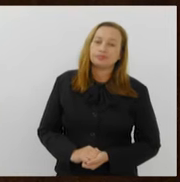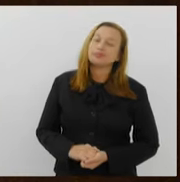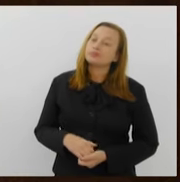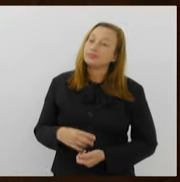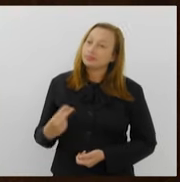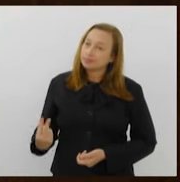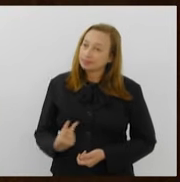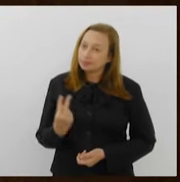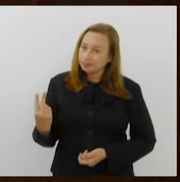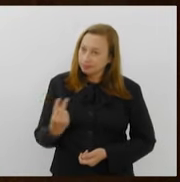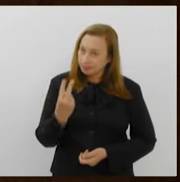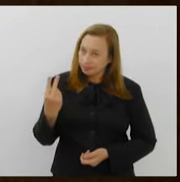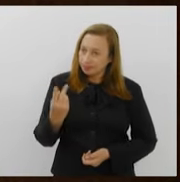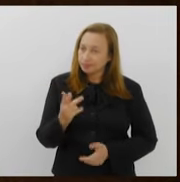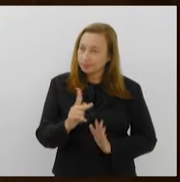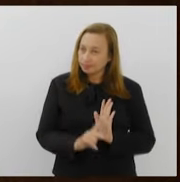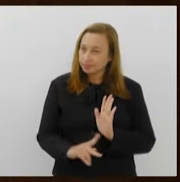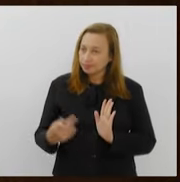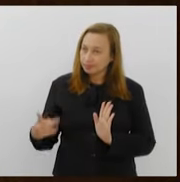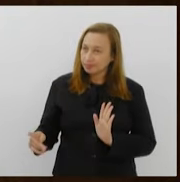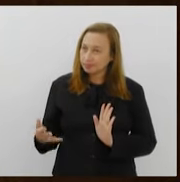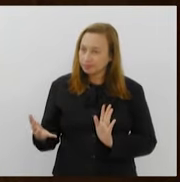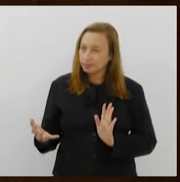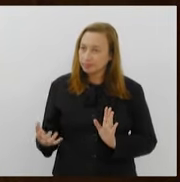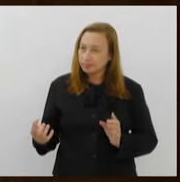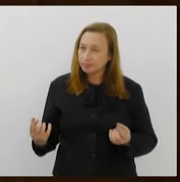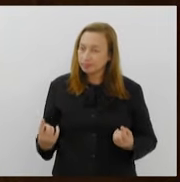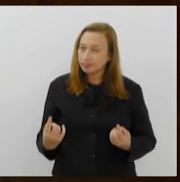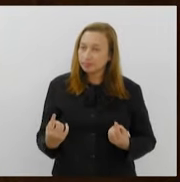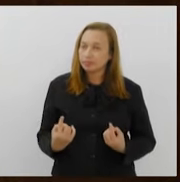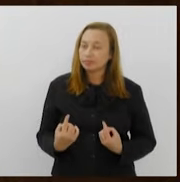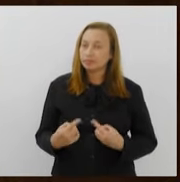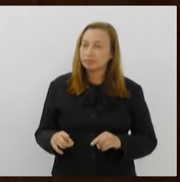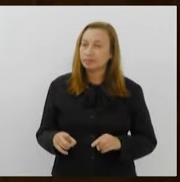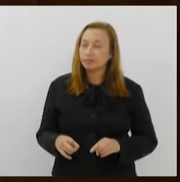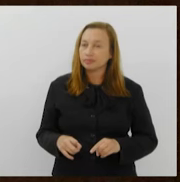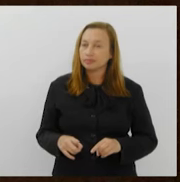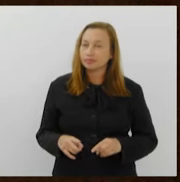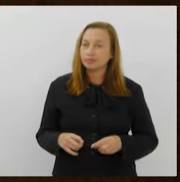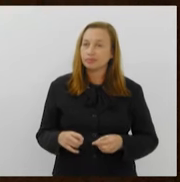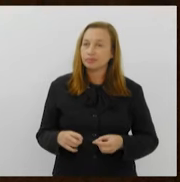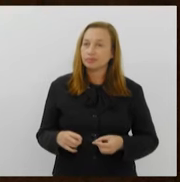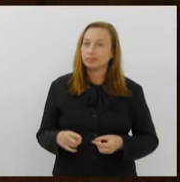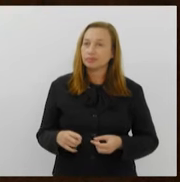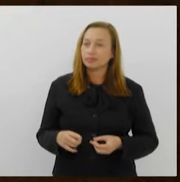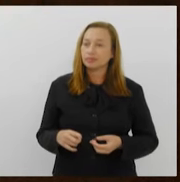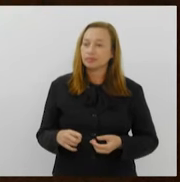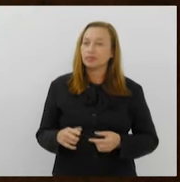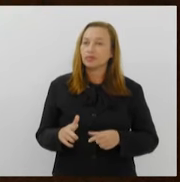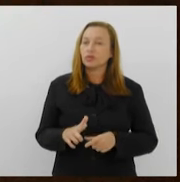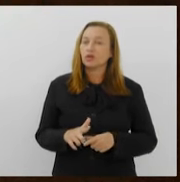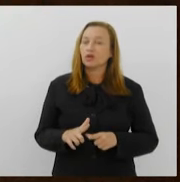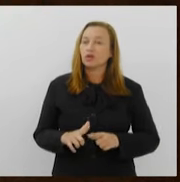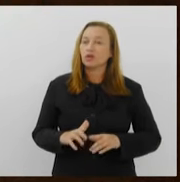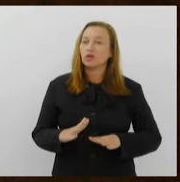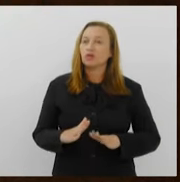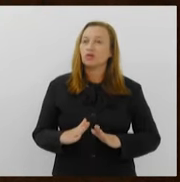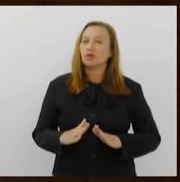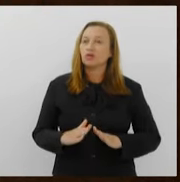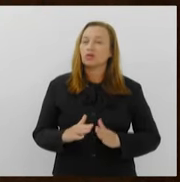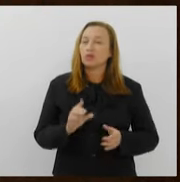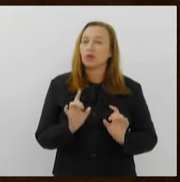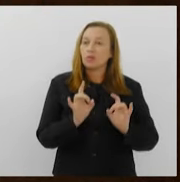mérito, visto que ele quer combater o abandono e a evasão escolar, tanto nos cursos